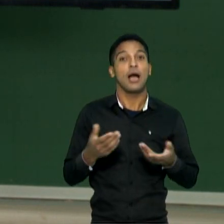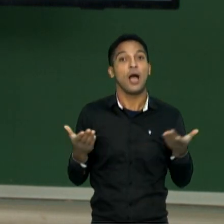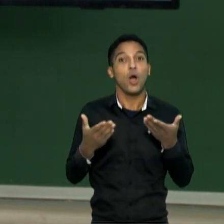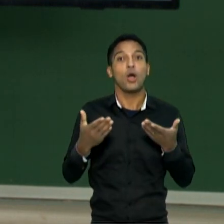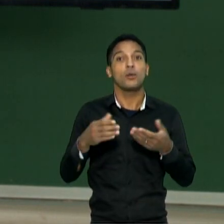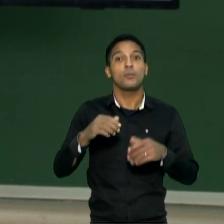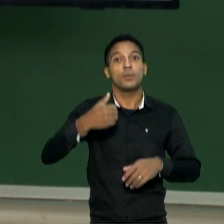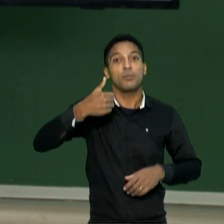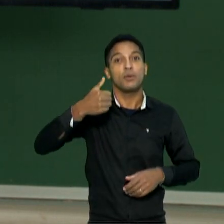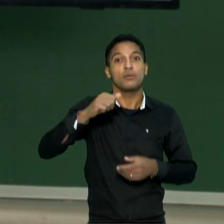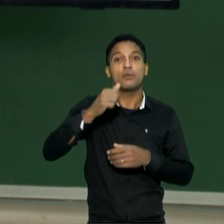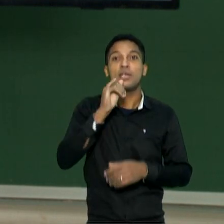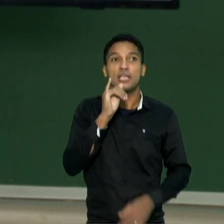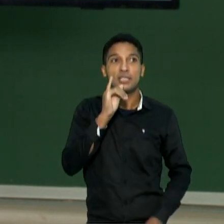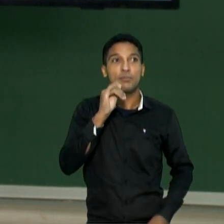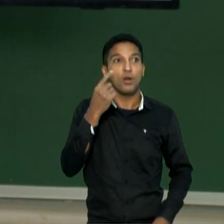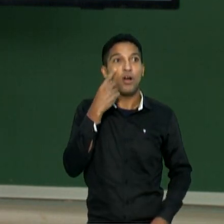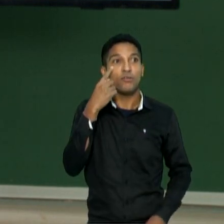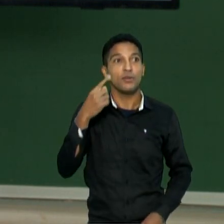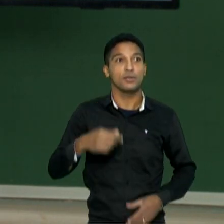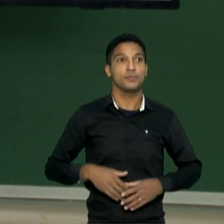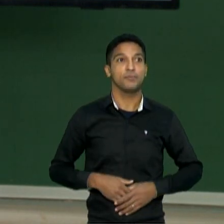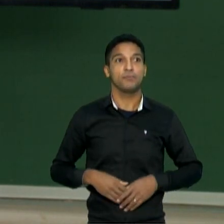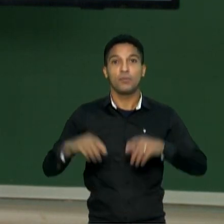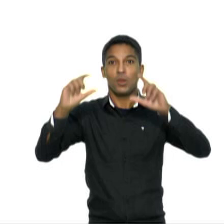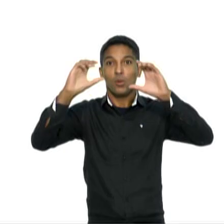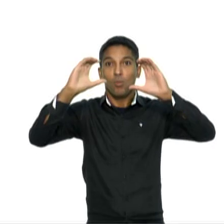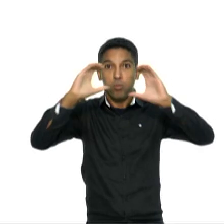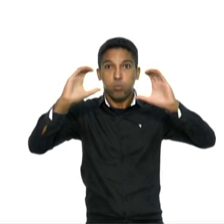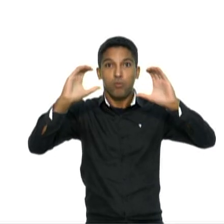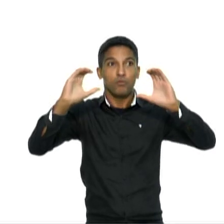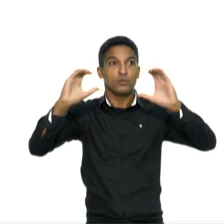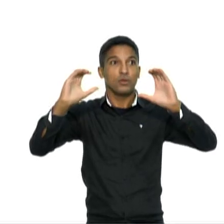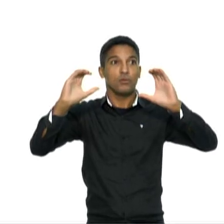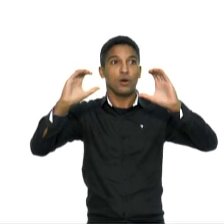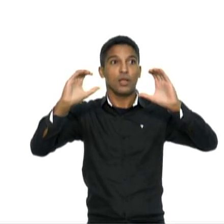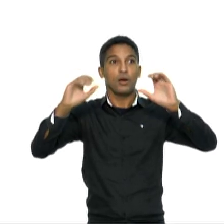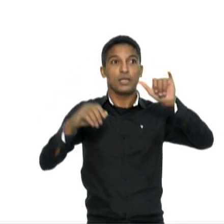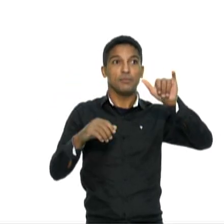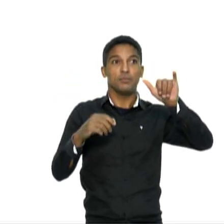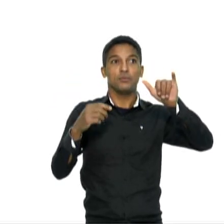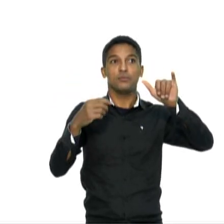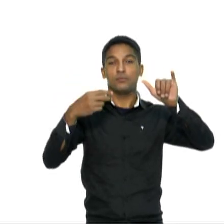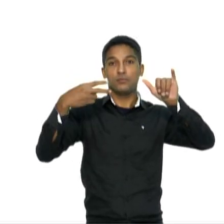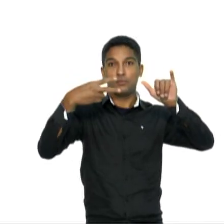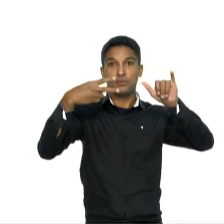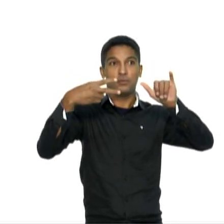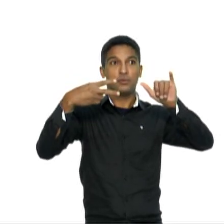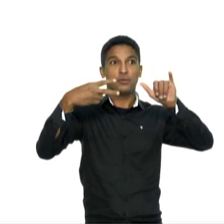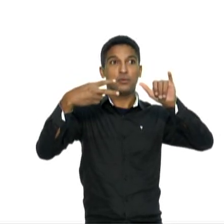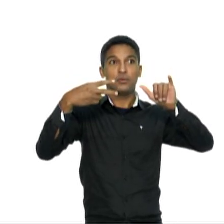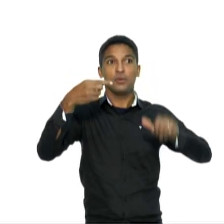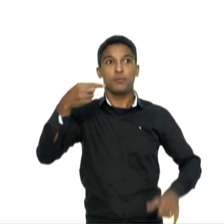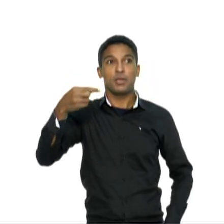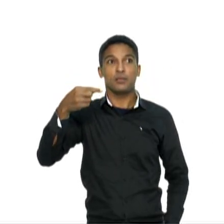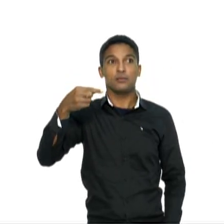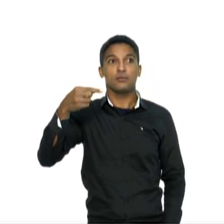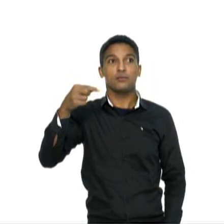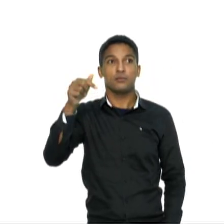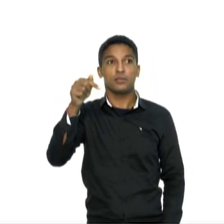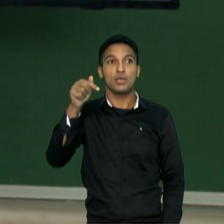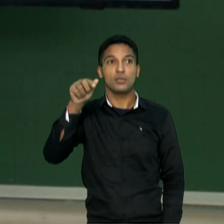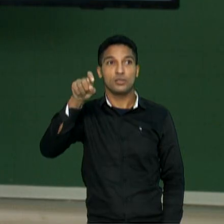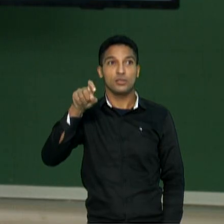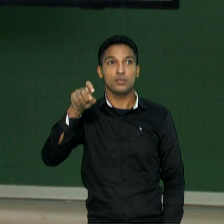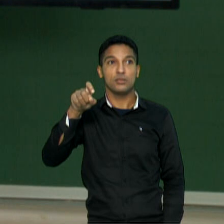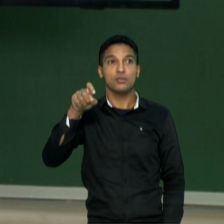da função y igual a menos 7x mais 14. É uma função afim? Para quem não lembra o que é uma função afim,